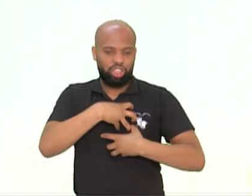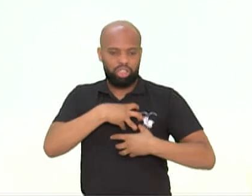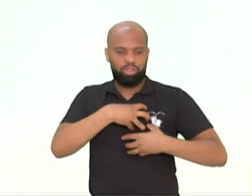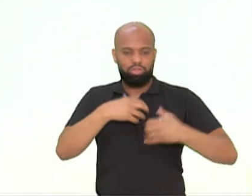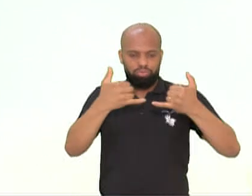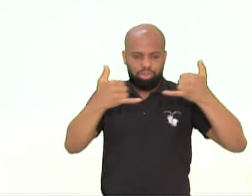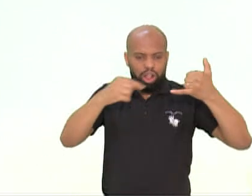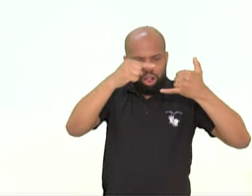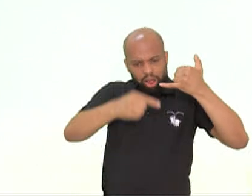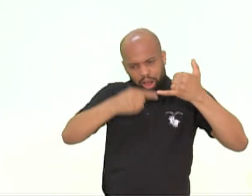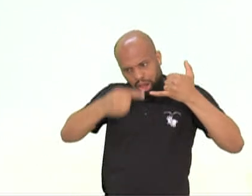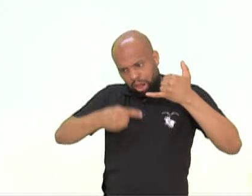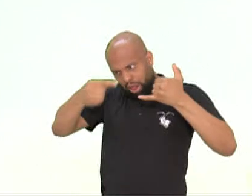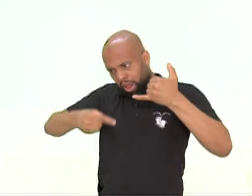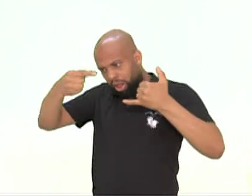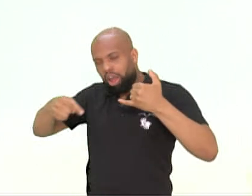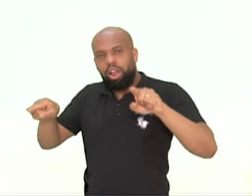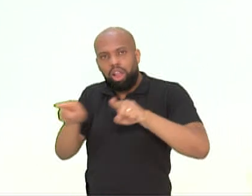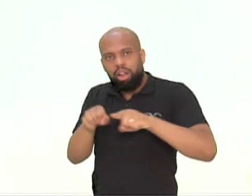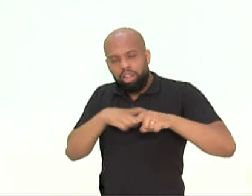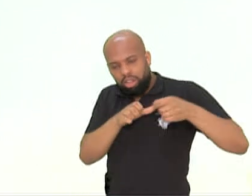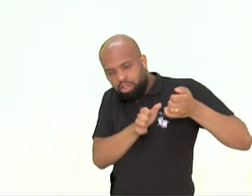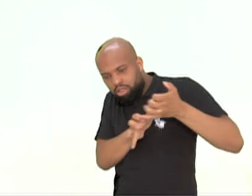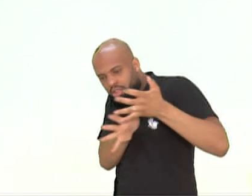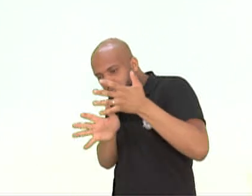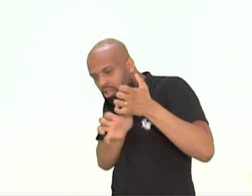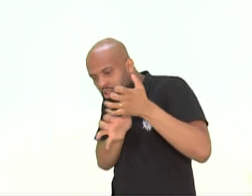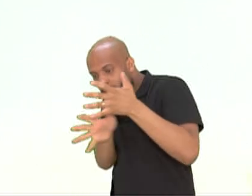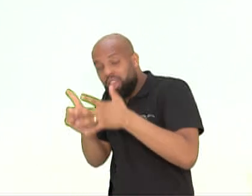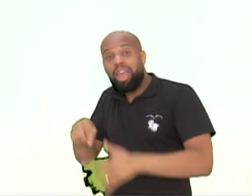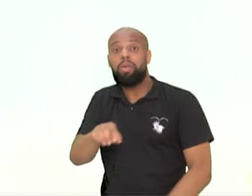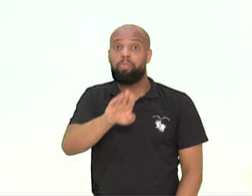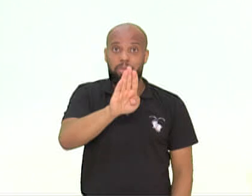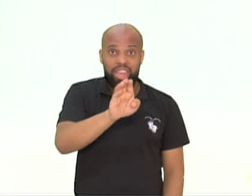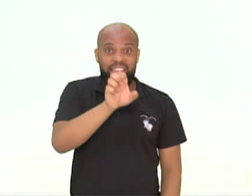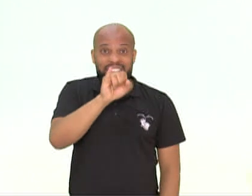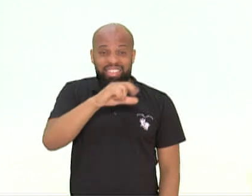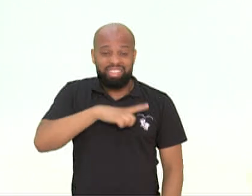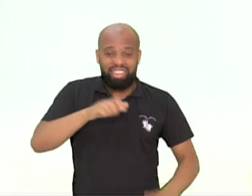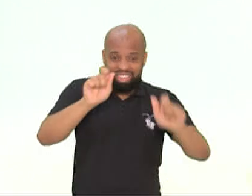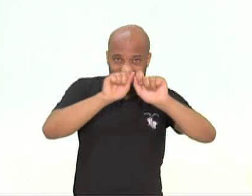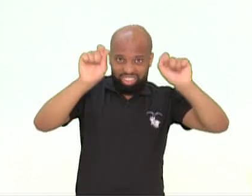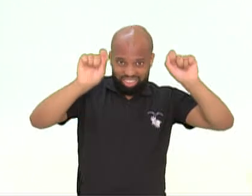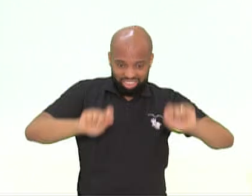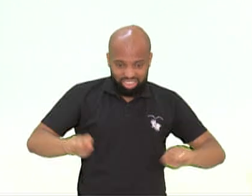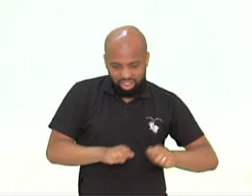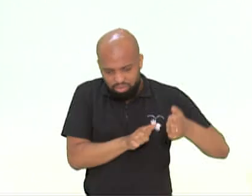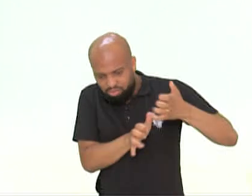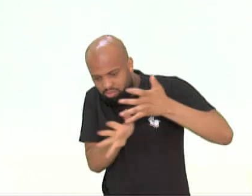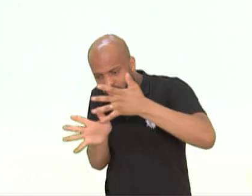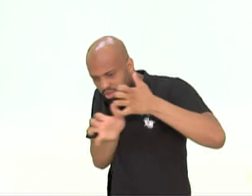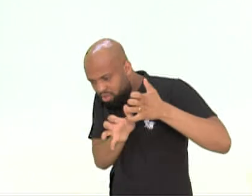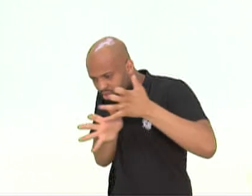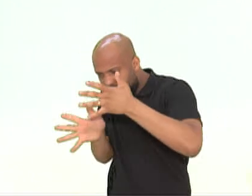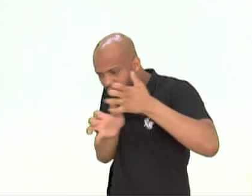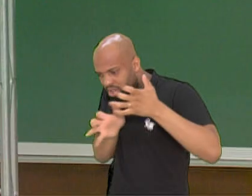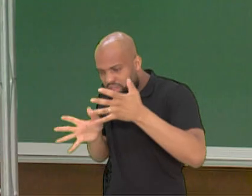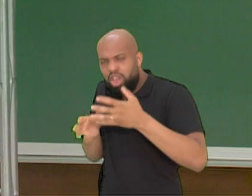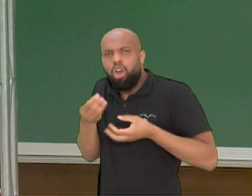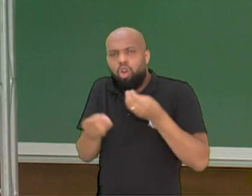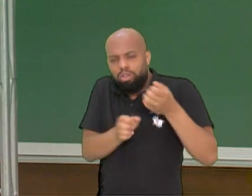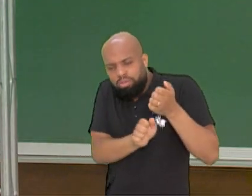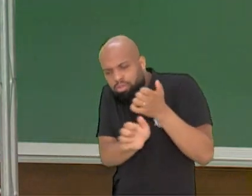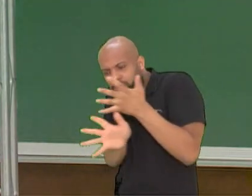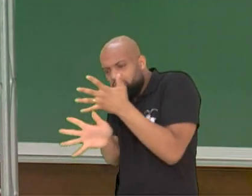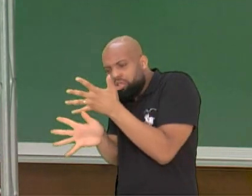que ela forma, e o campo atravessando essas áreas. Quanto mais áreas atravessar, mais intenso vai ser o fluxo magnético. E o fluxo magnético,